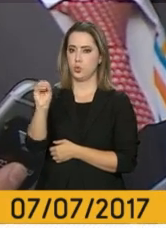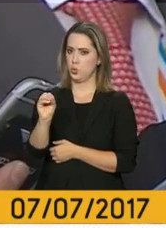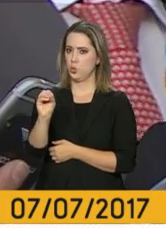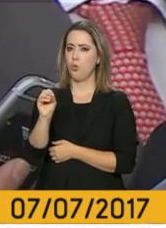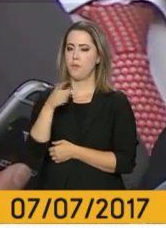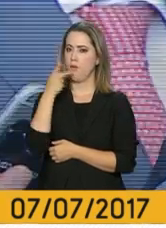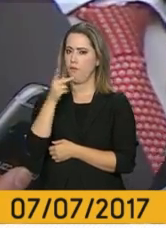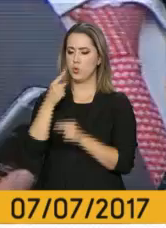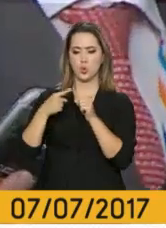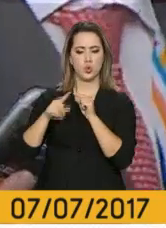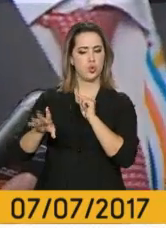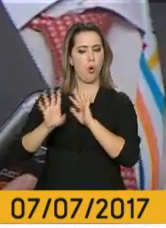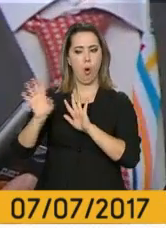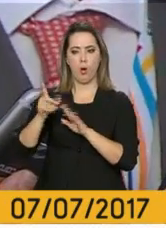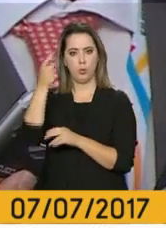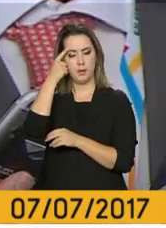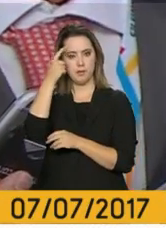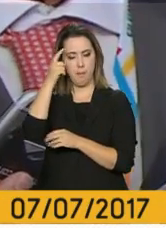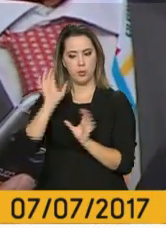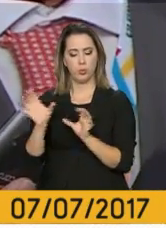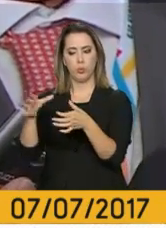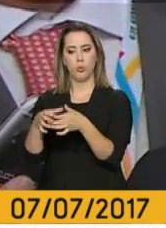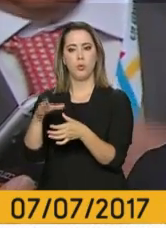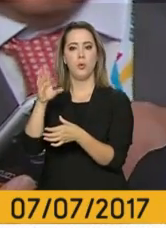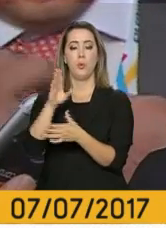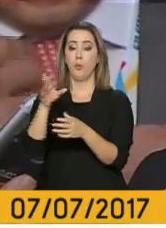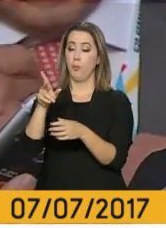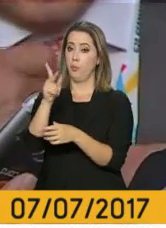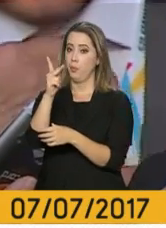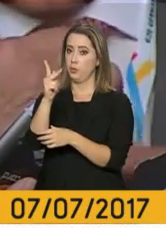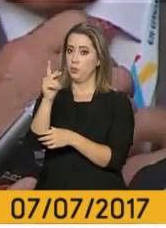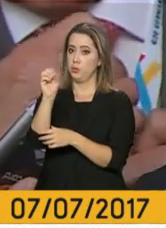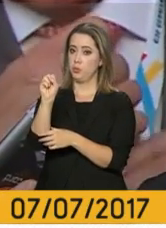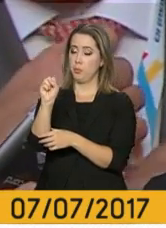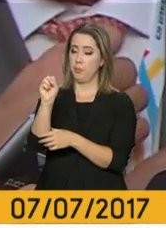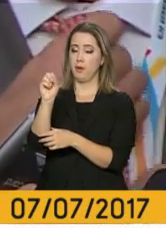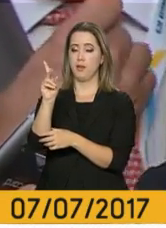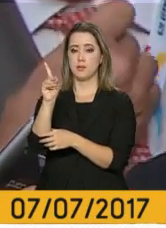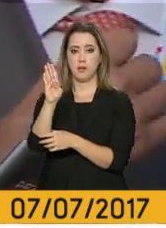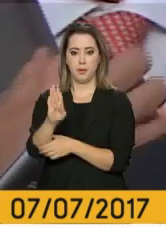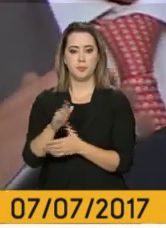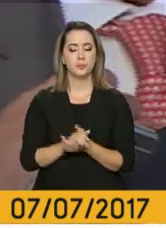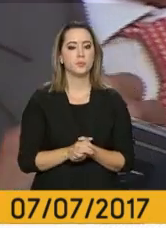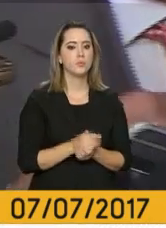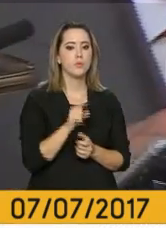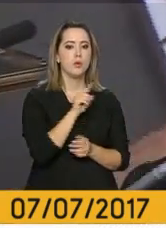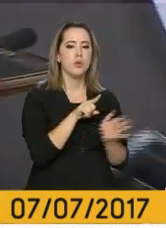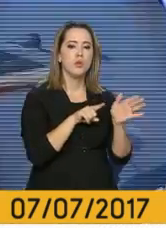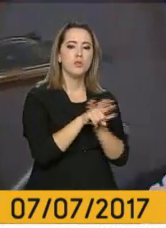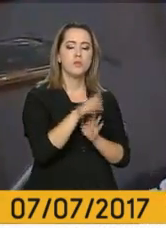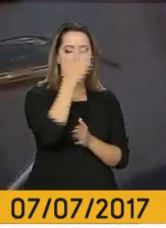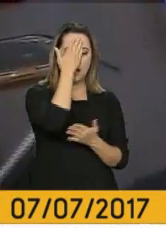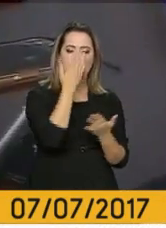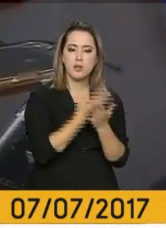senador Tasso não condiz com aquilo que pensa a maioria do PSDB. Acho que não há esse problema. O senhor acredita na lealdade do deputado Rodrigo Maia?